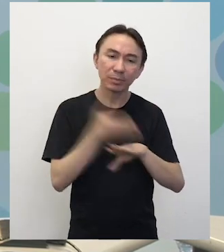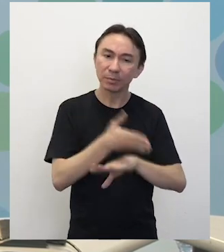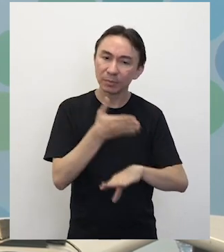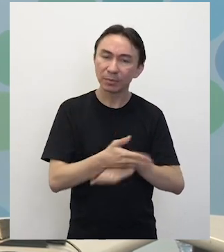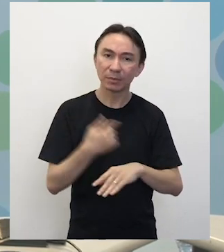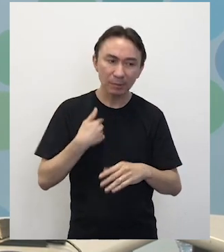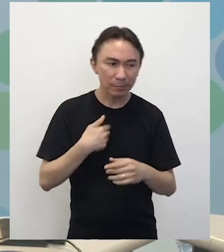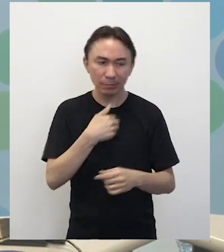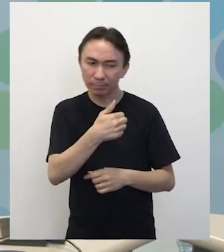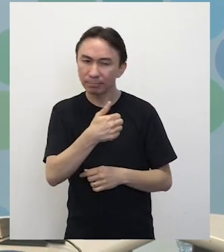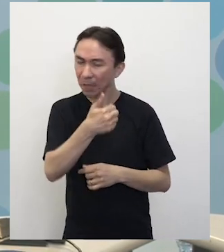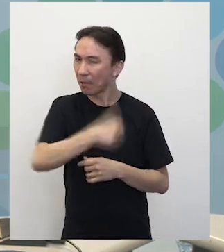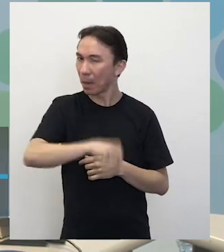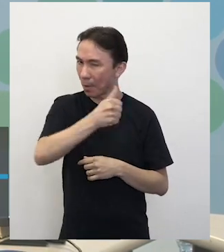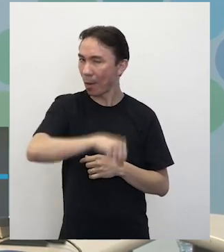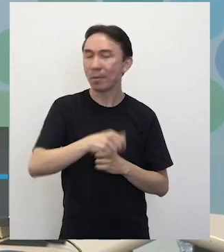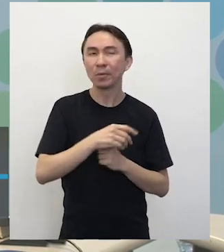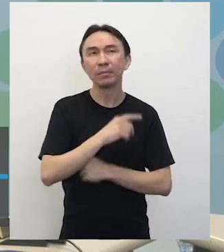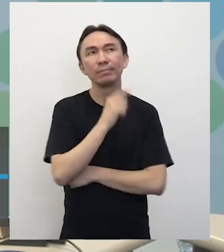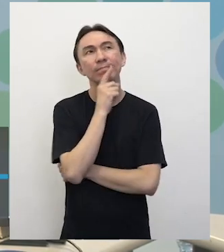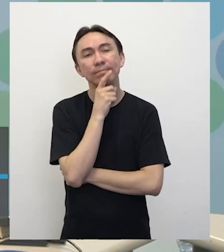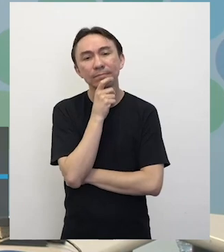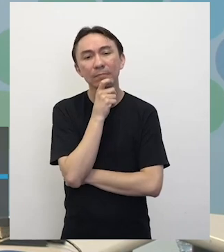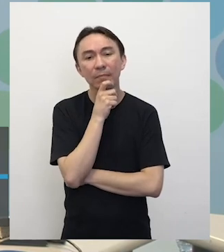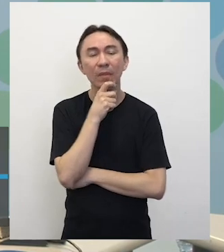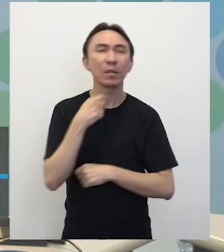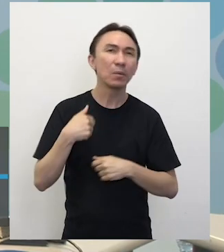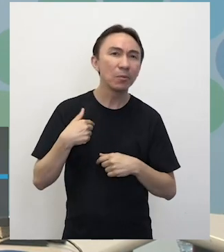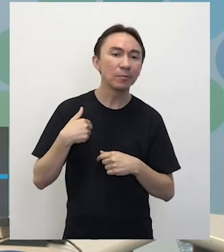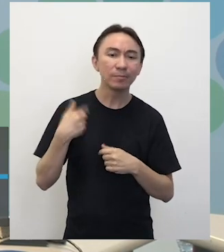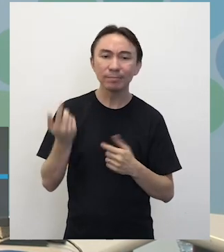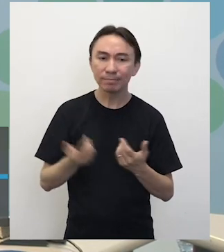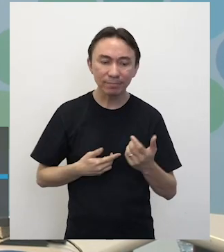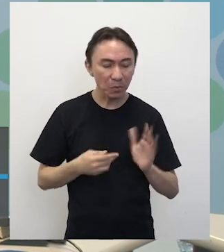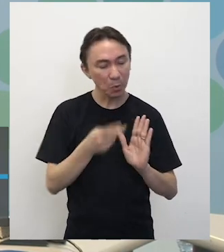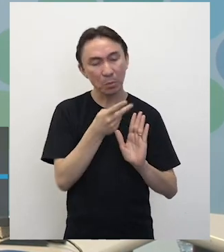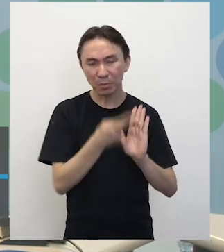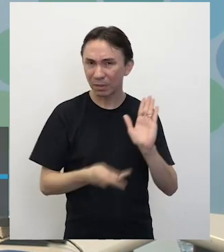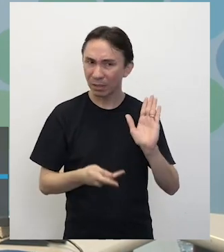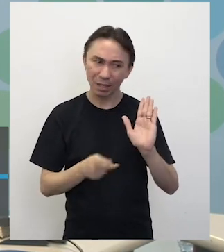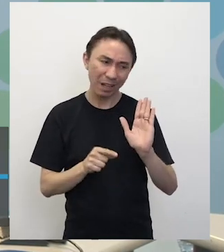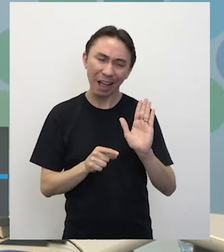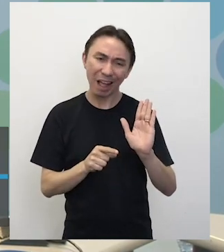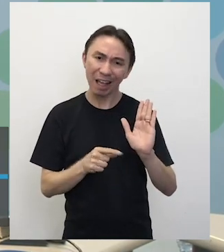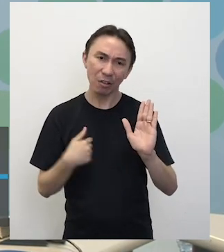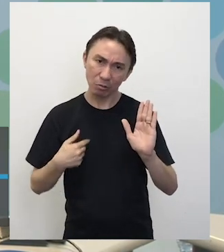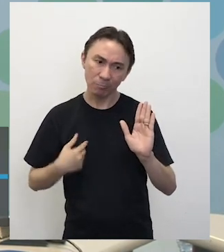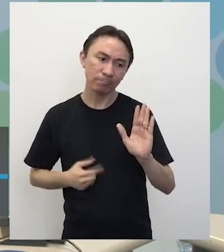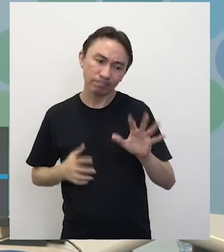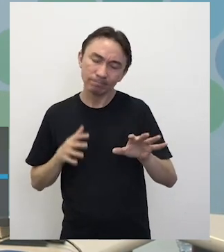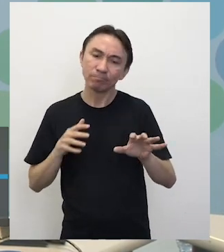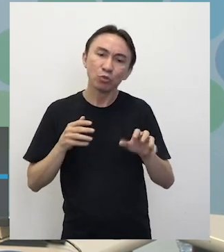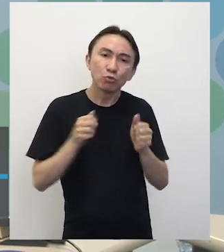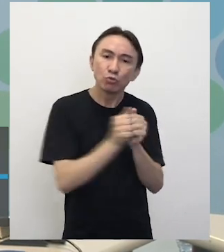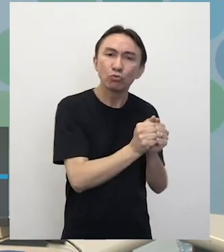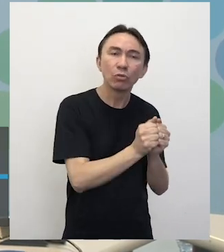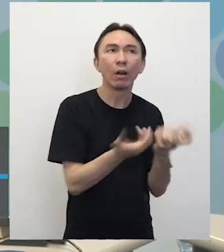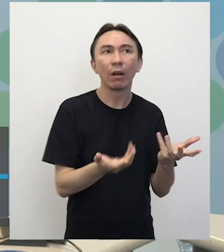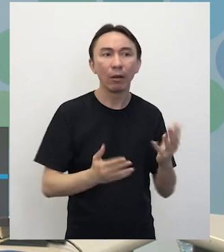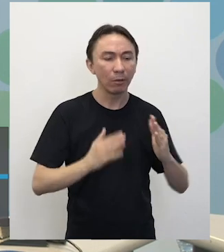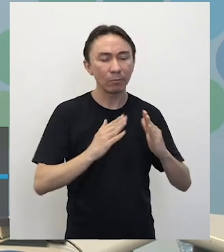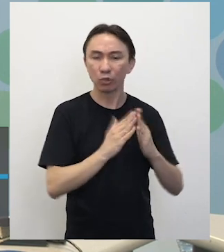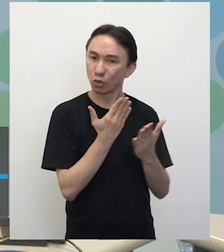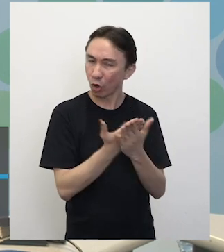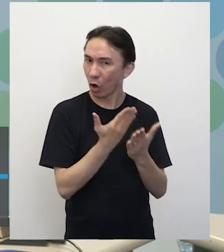avaliação deles. Então, meu envolvimento principalmente são com projetos escolares, obviamente. Então, tem